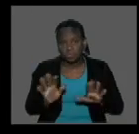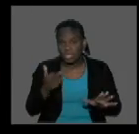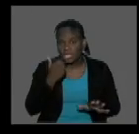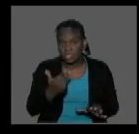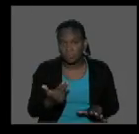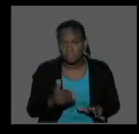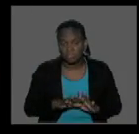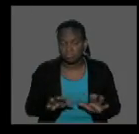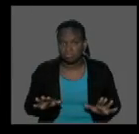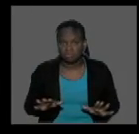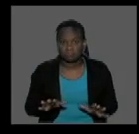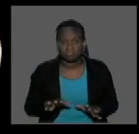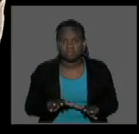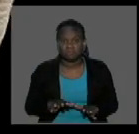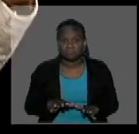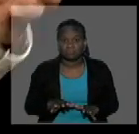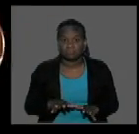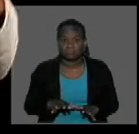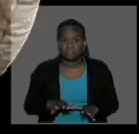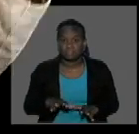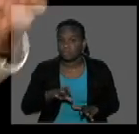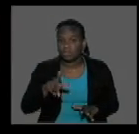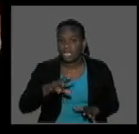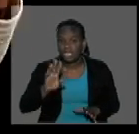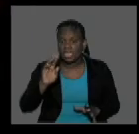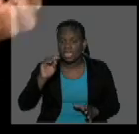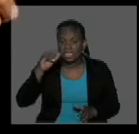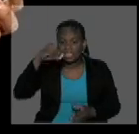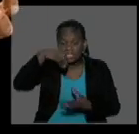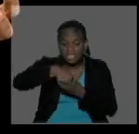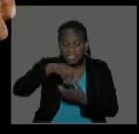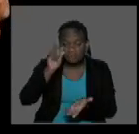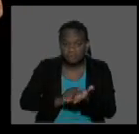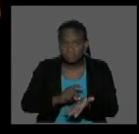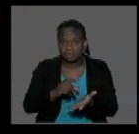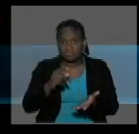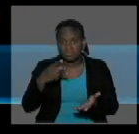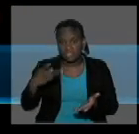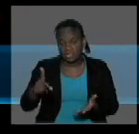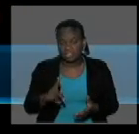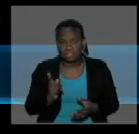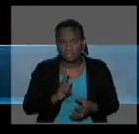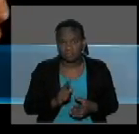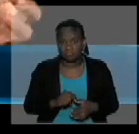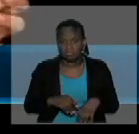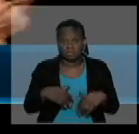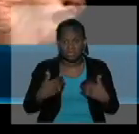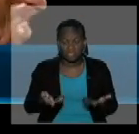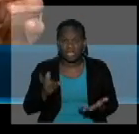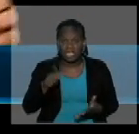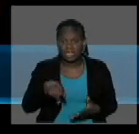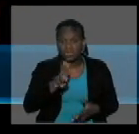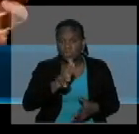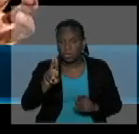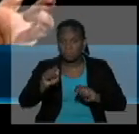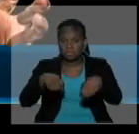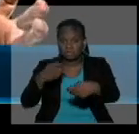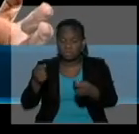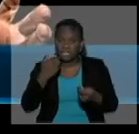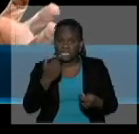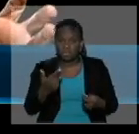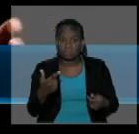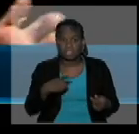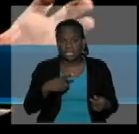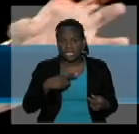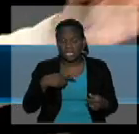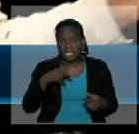gramatical, linguístico, não é da essência, da substância em si. Né? Então, são nomeações